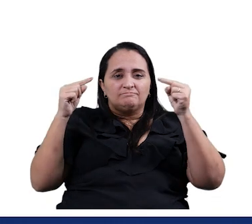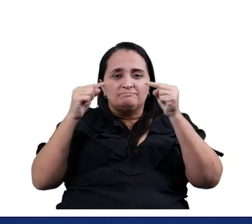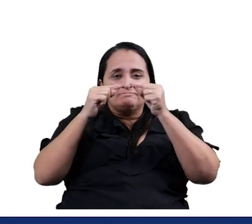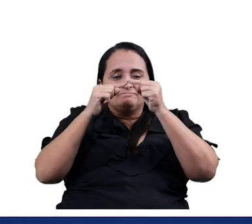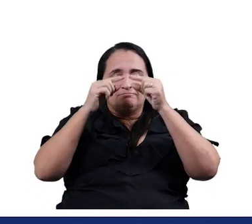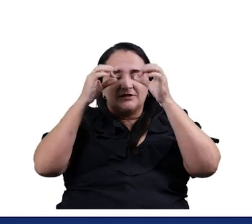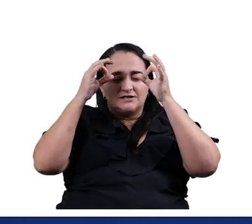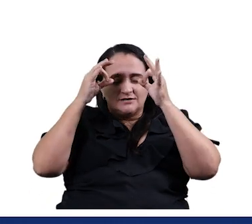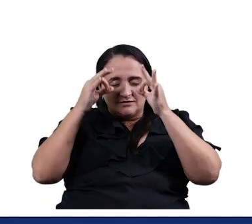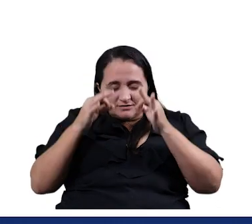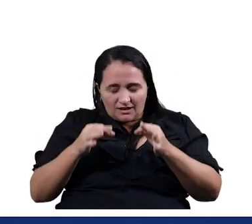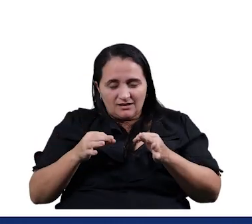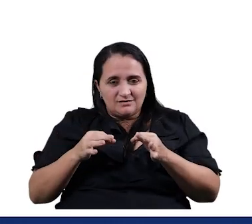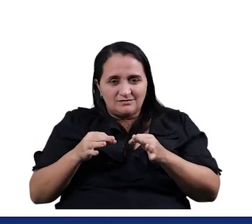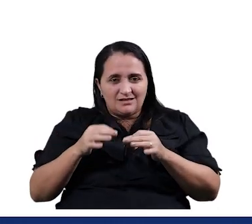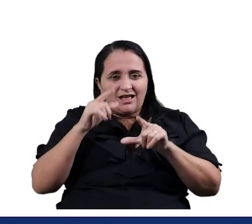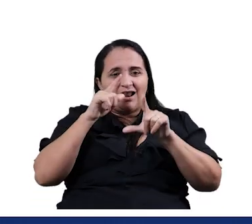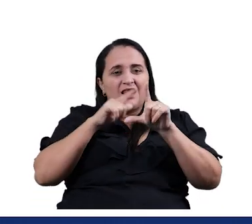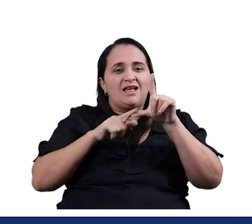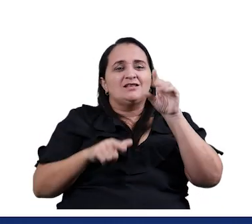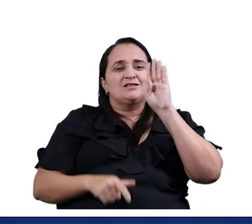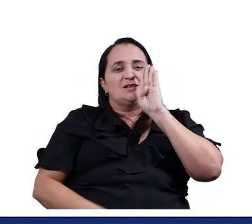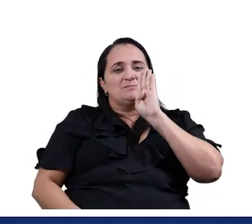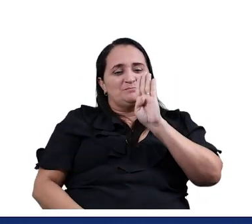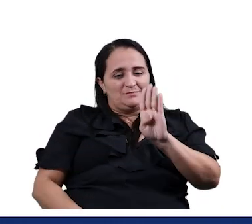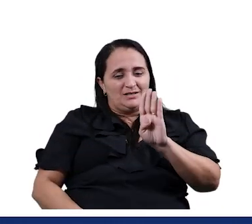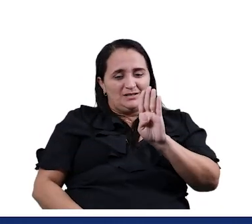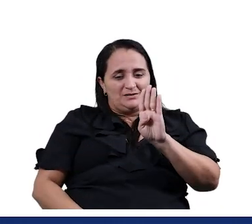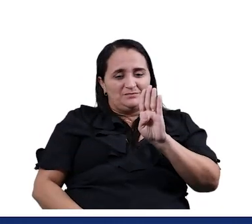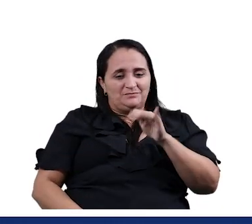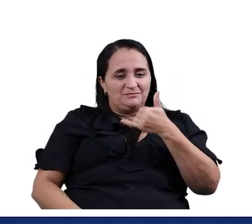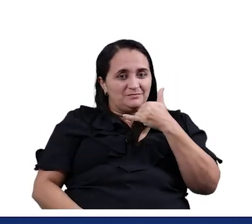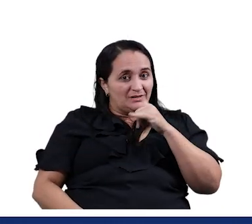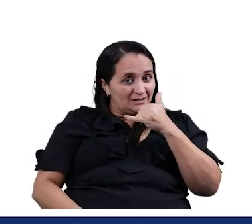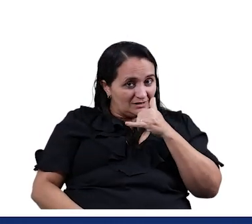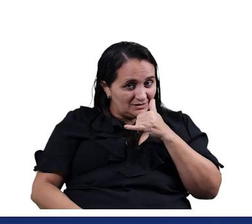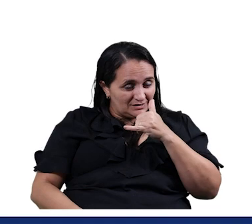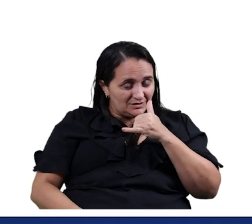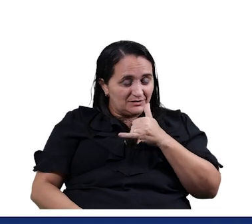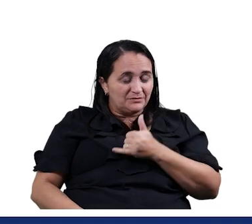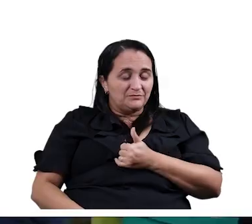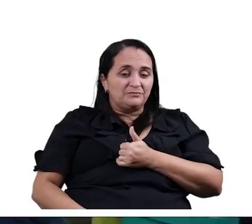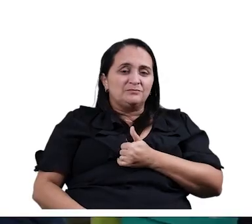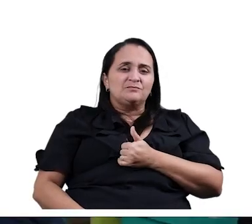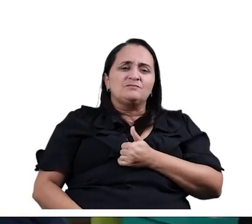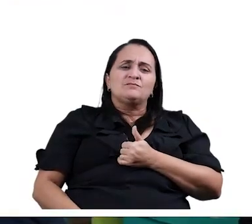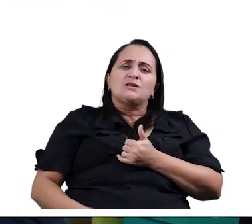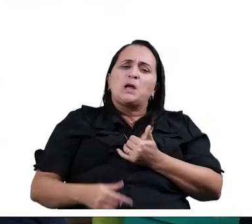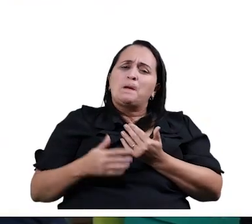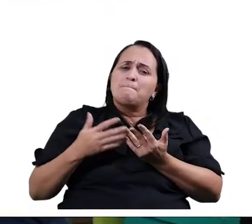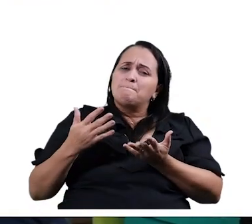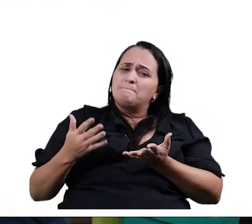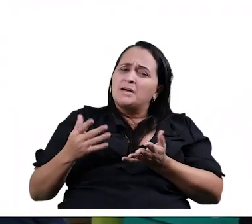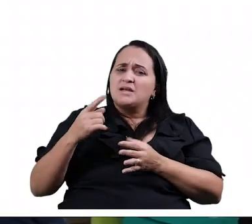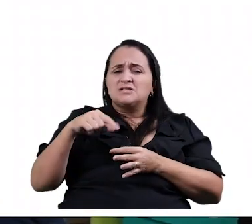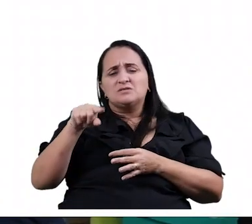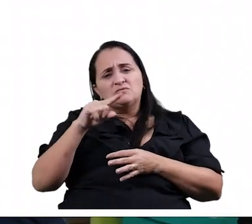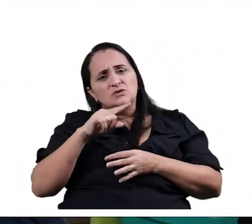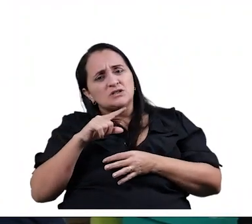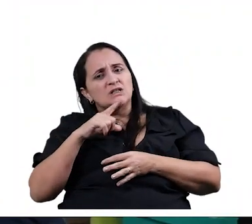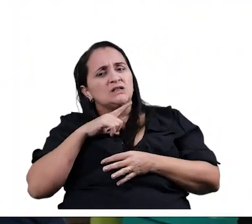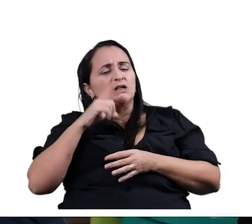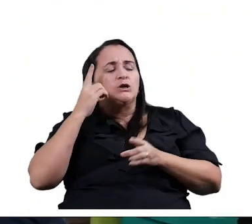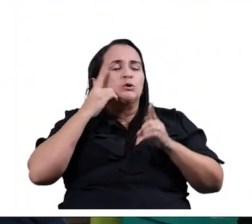Resposta correta, letra B. Beleza? Bem, mas caso você ainda tenha